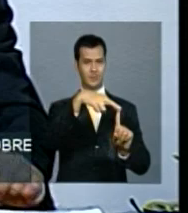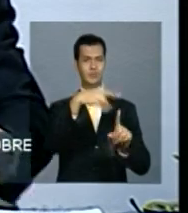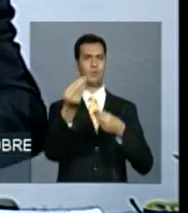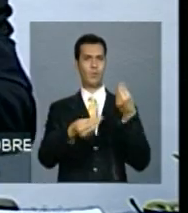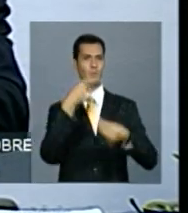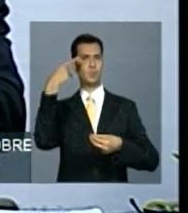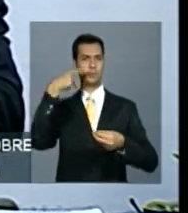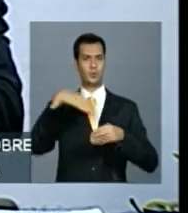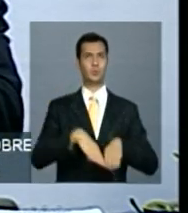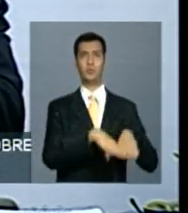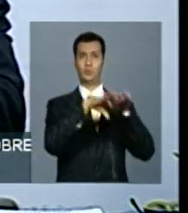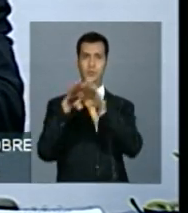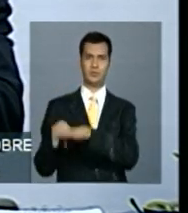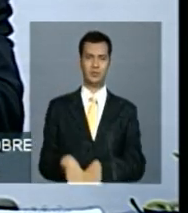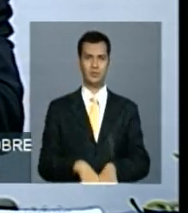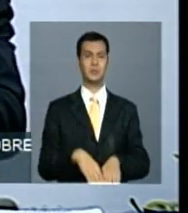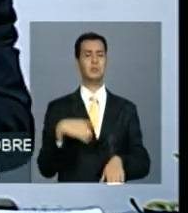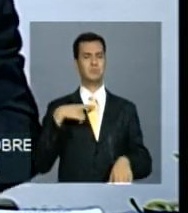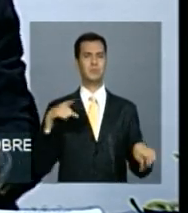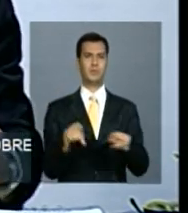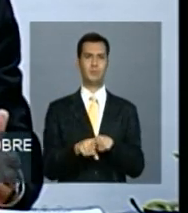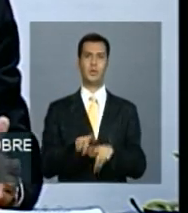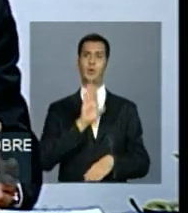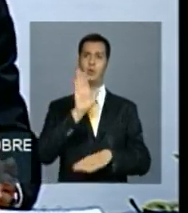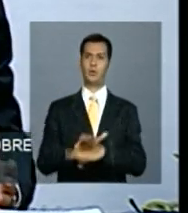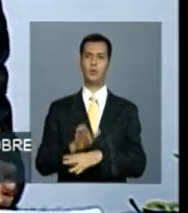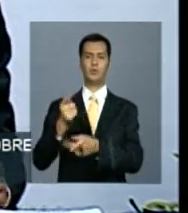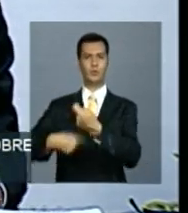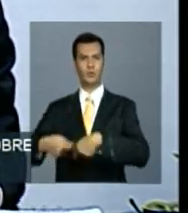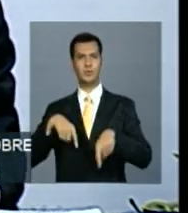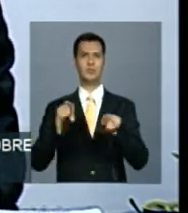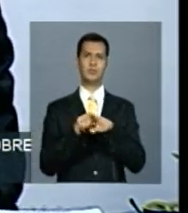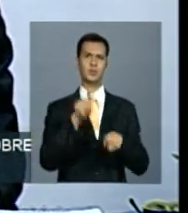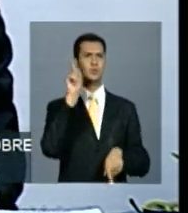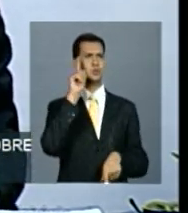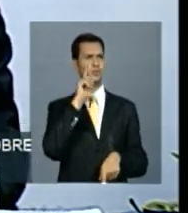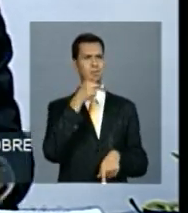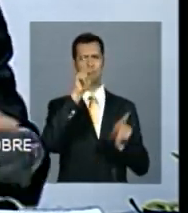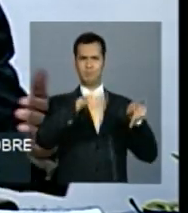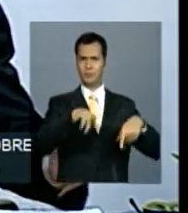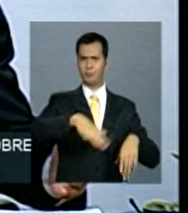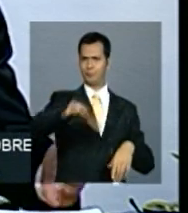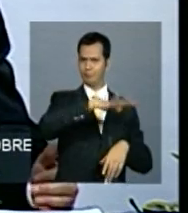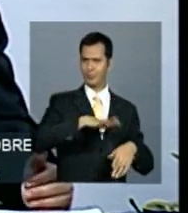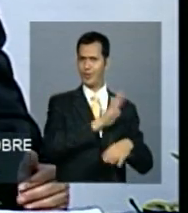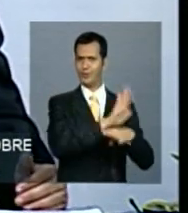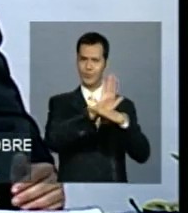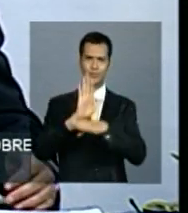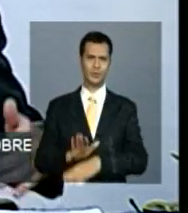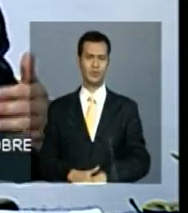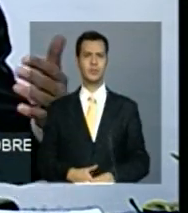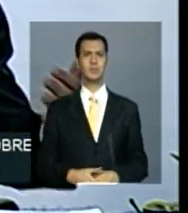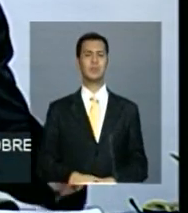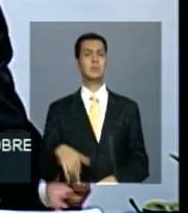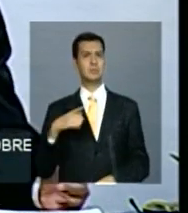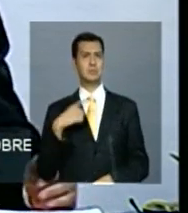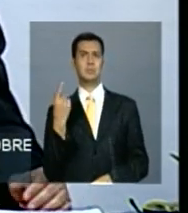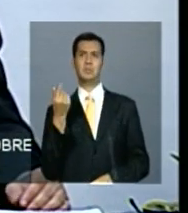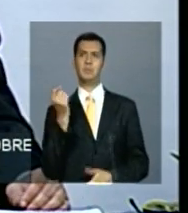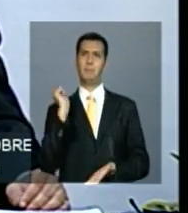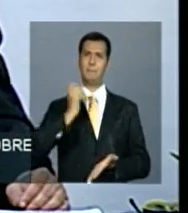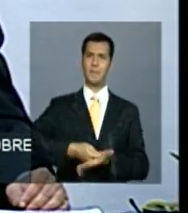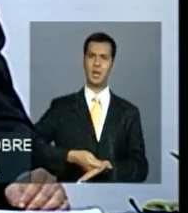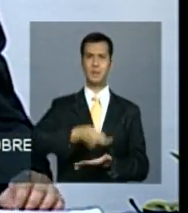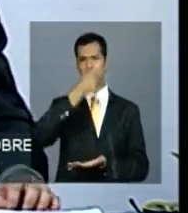já tem um impacto importante na economia no dia a dia da vida das pessoas eh alivia eh gastos que a